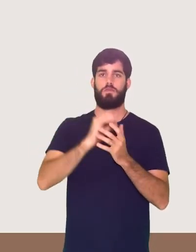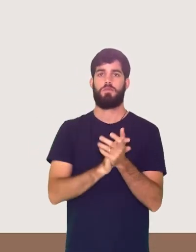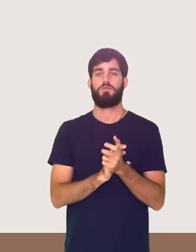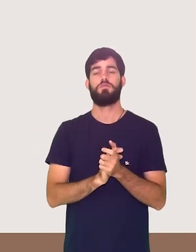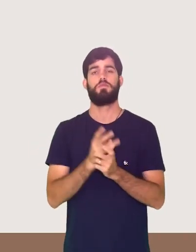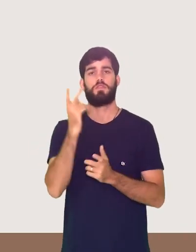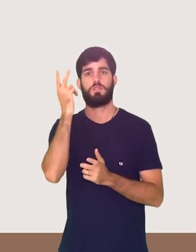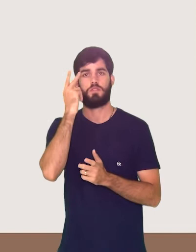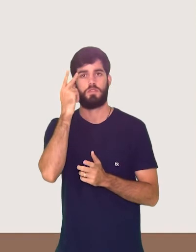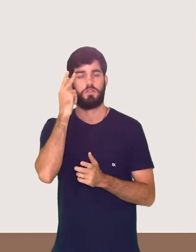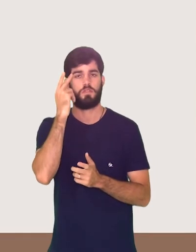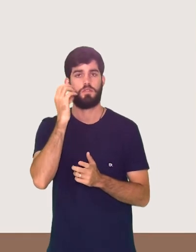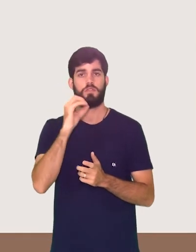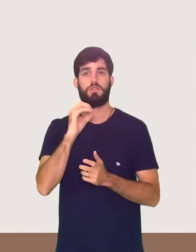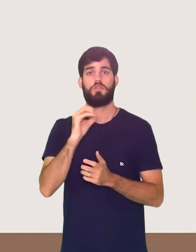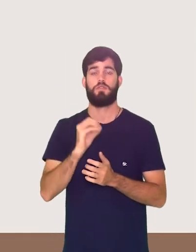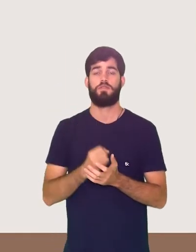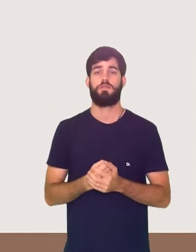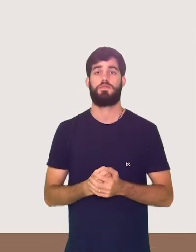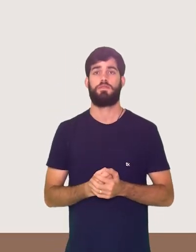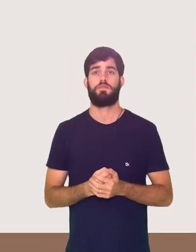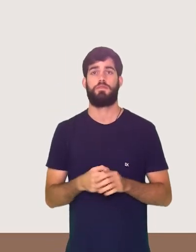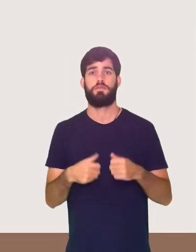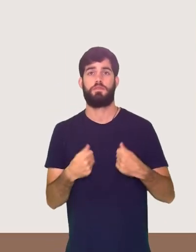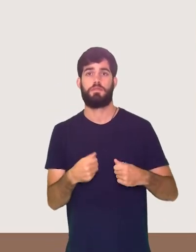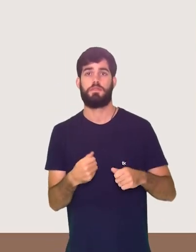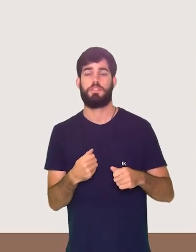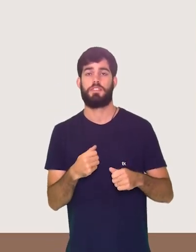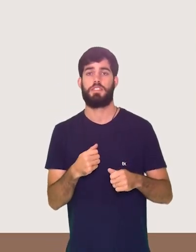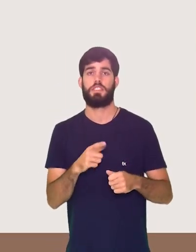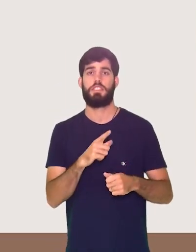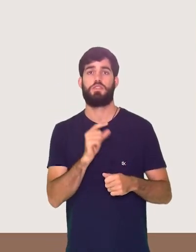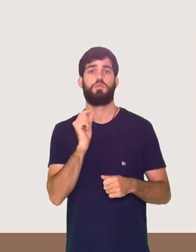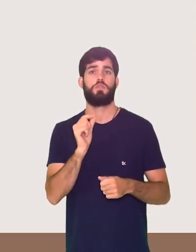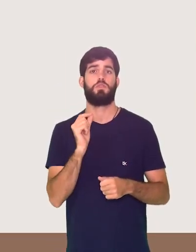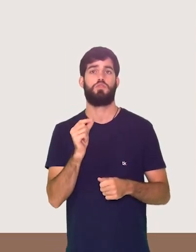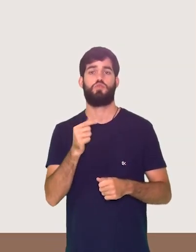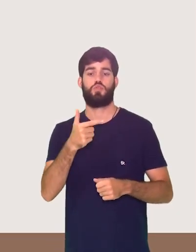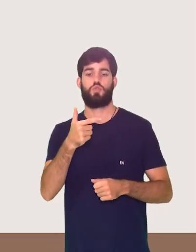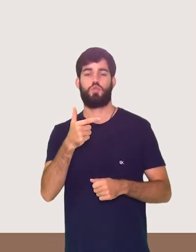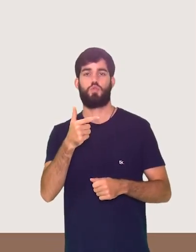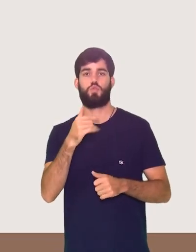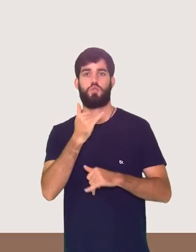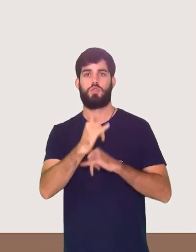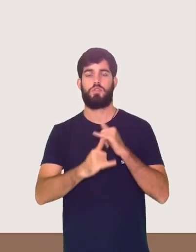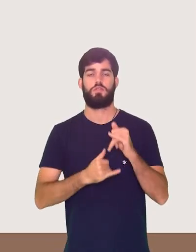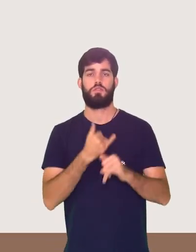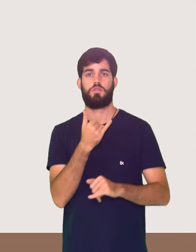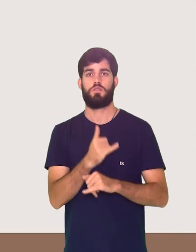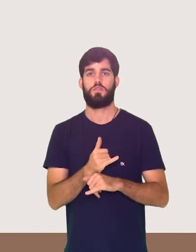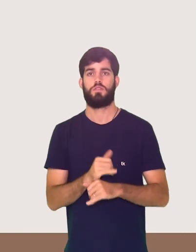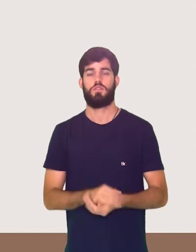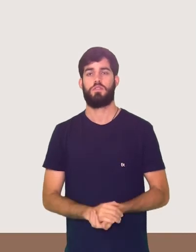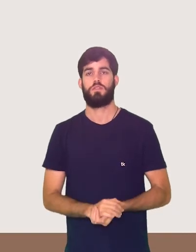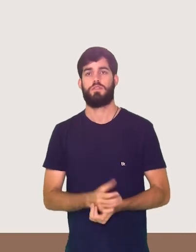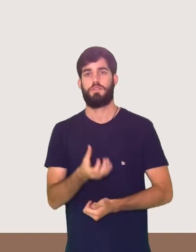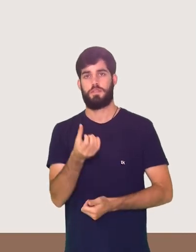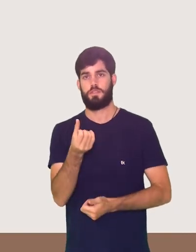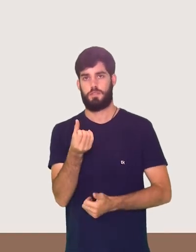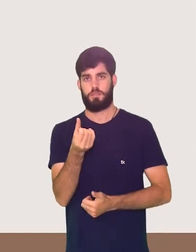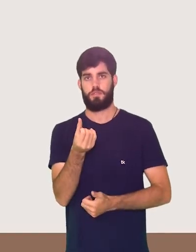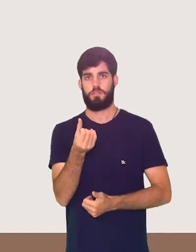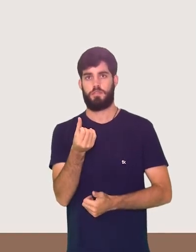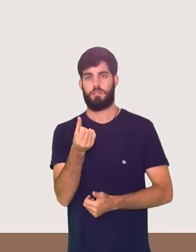oxigênio, uma vez que o oxigênio ele precisa de 2 elétrons para se estabilizar. Então é menos 2. Então 6 cargas